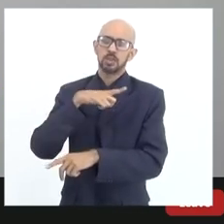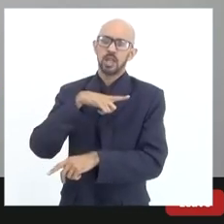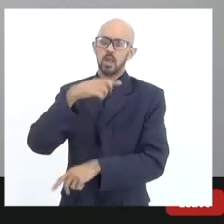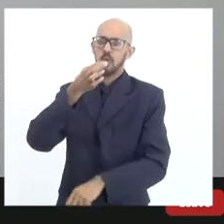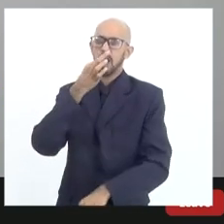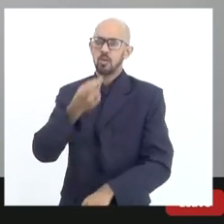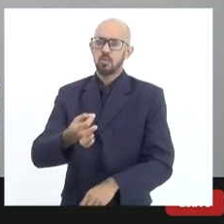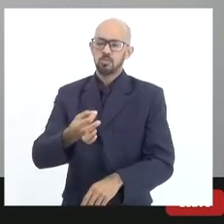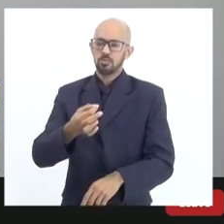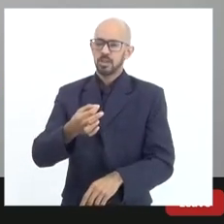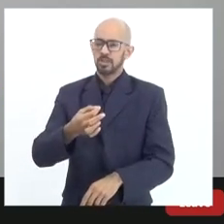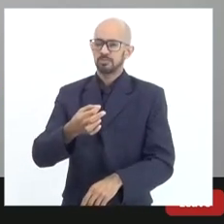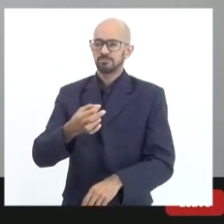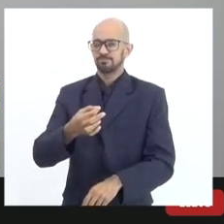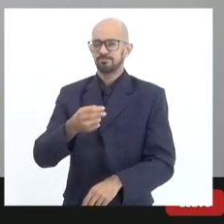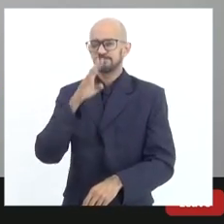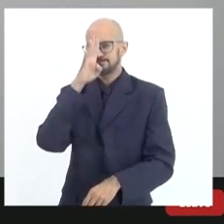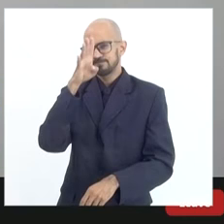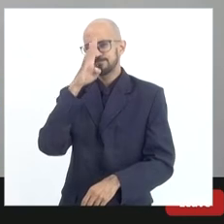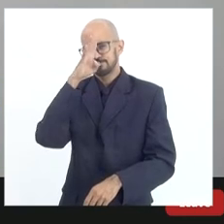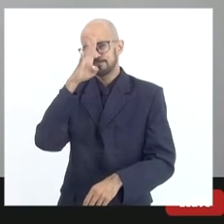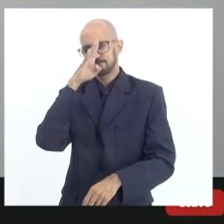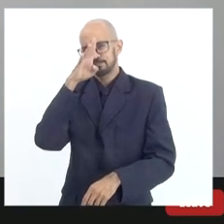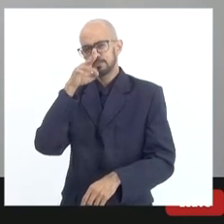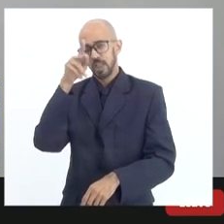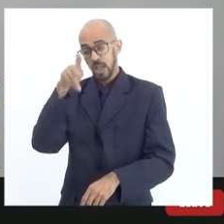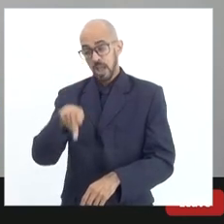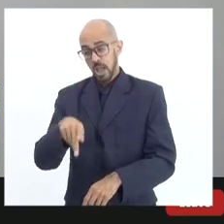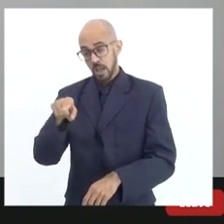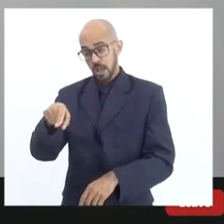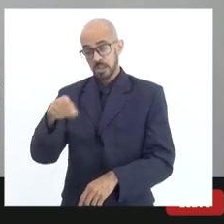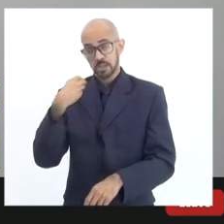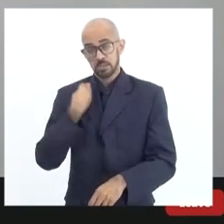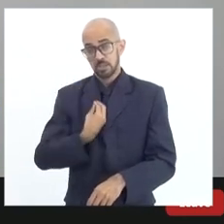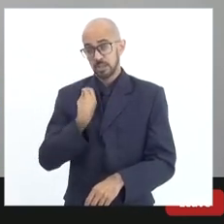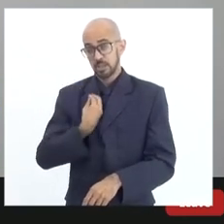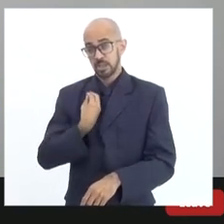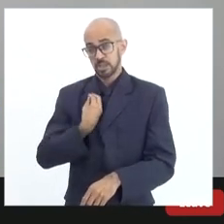ali, deputada Marta Rocha, de que a presença daquelas famílias